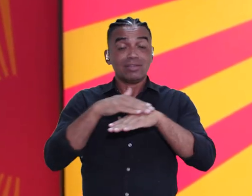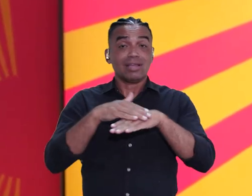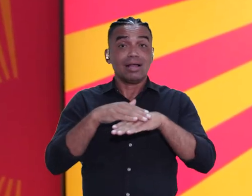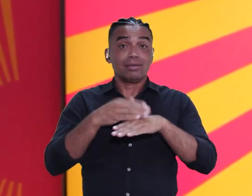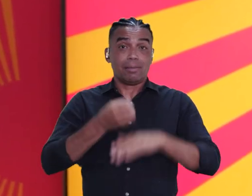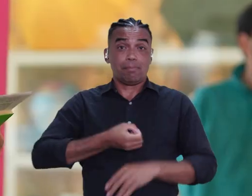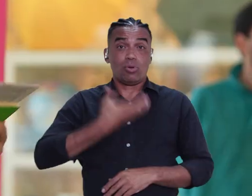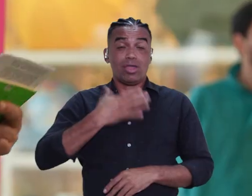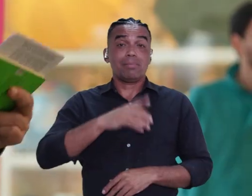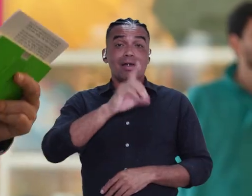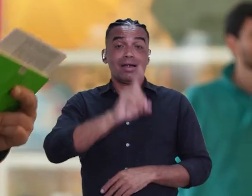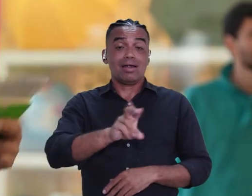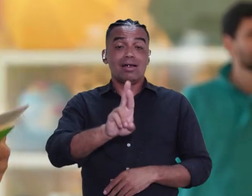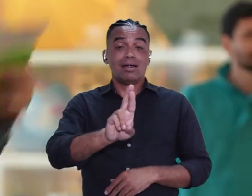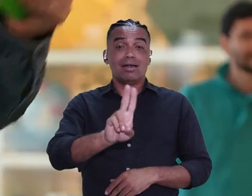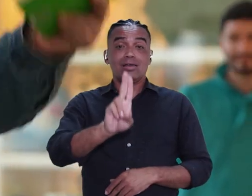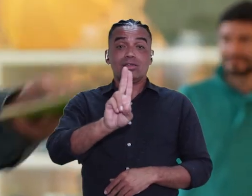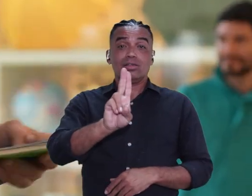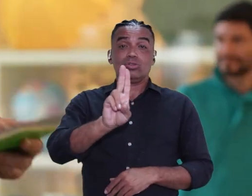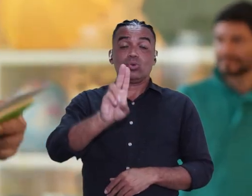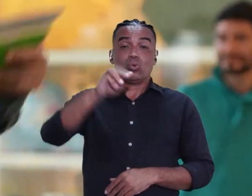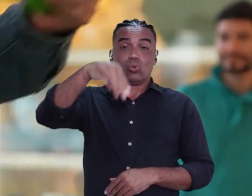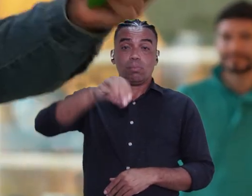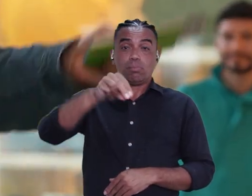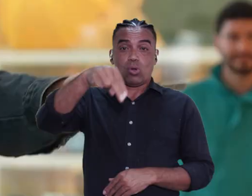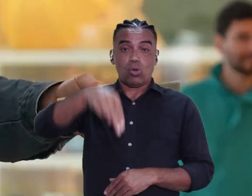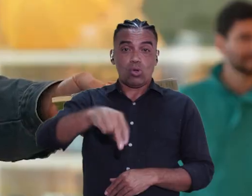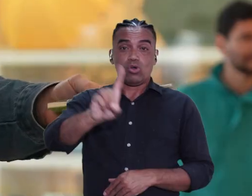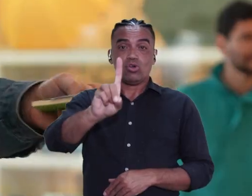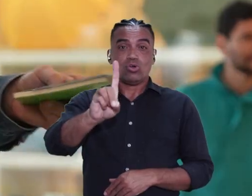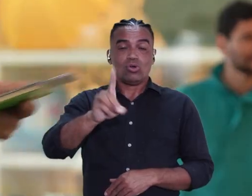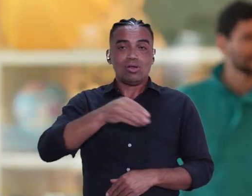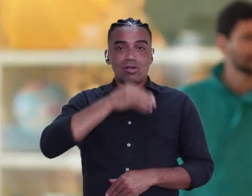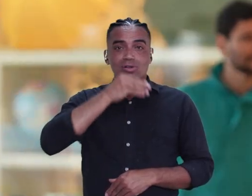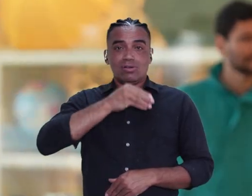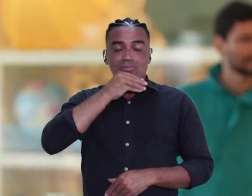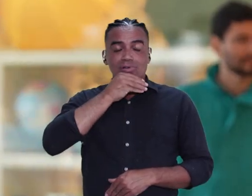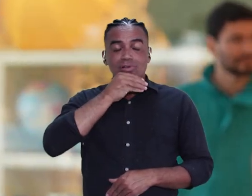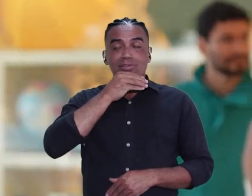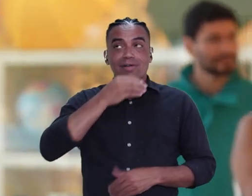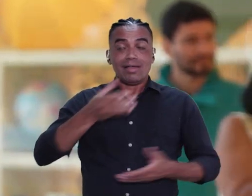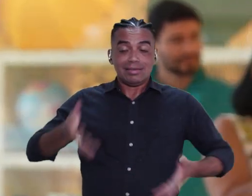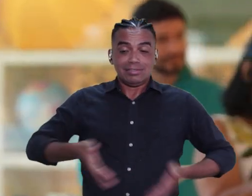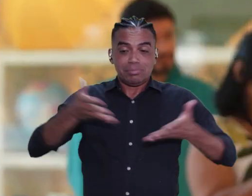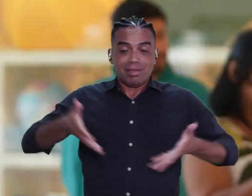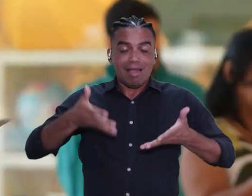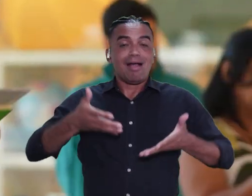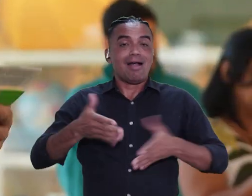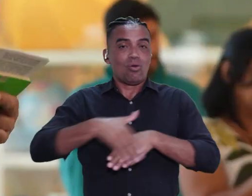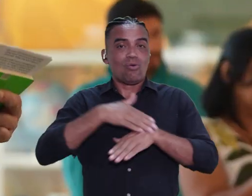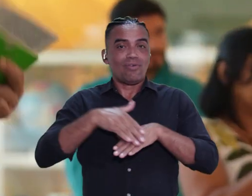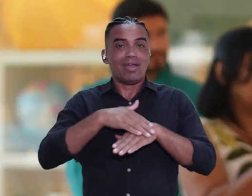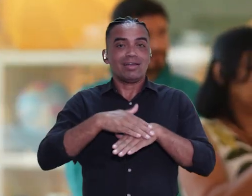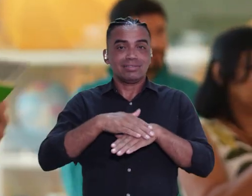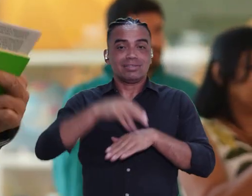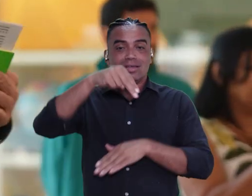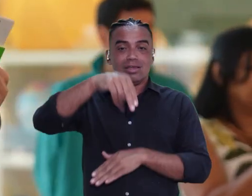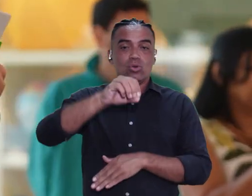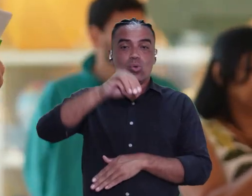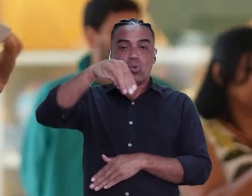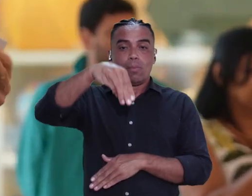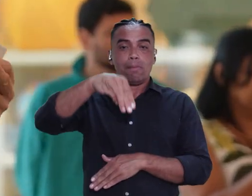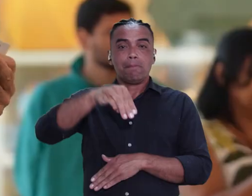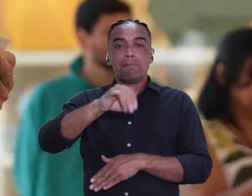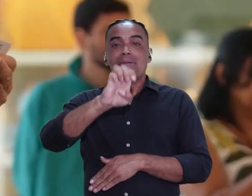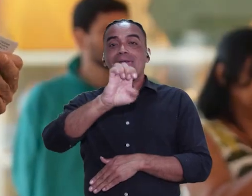poema do Drummond, que é o poema que nos vai inspirar nessa conversa, no meio do caminho. E, para isso,